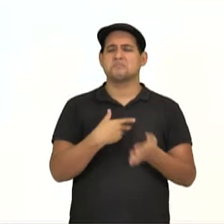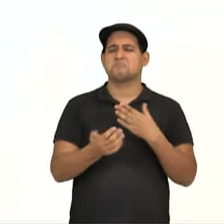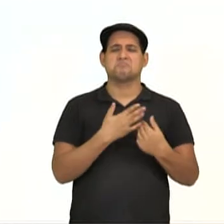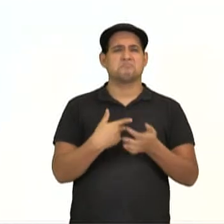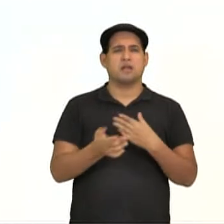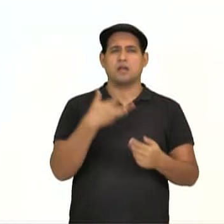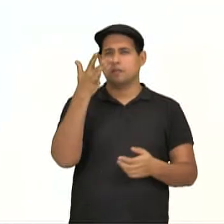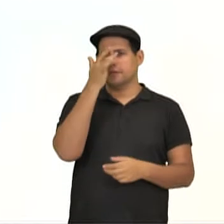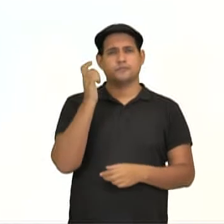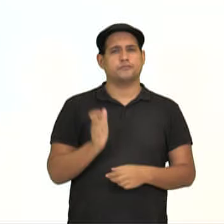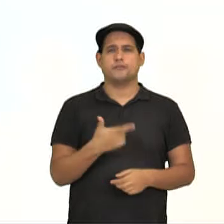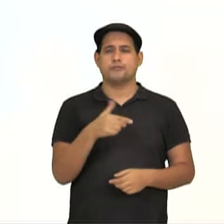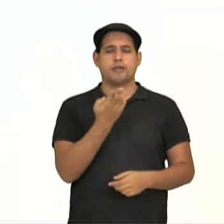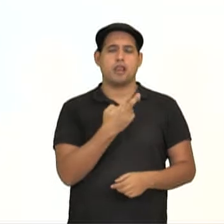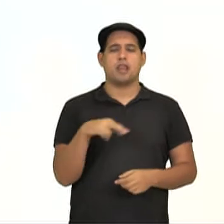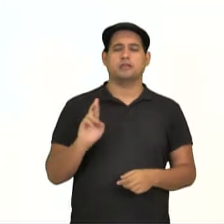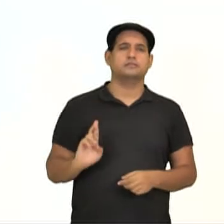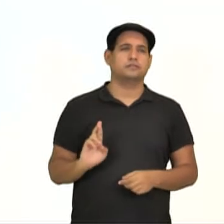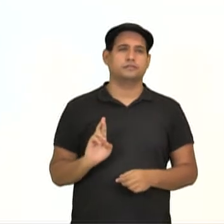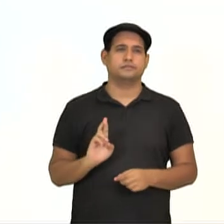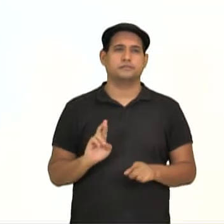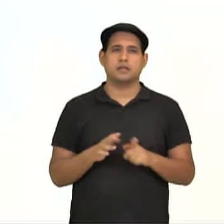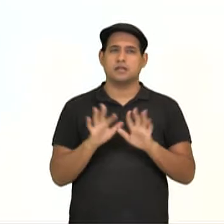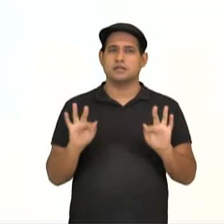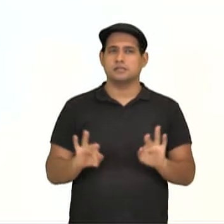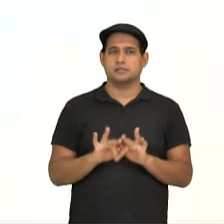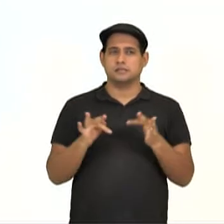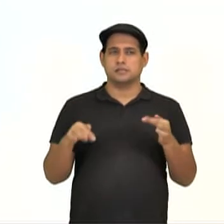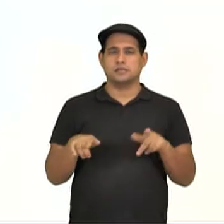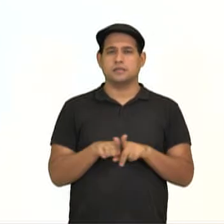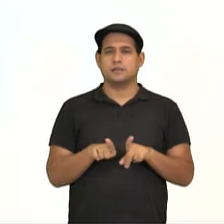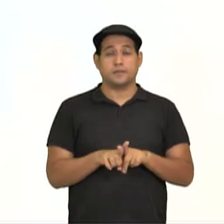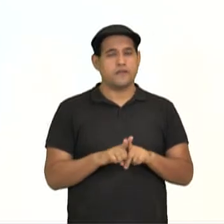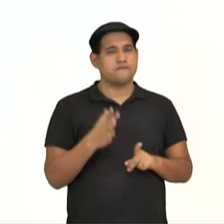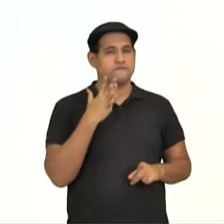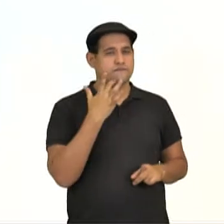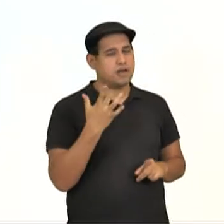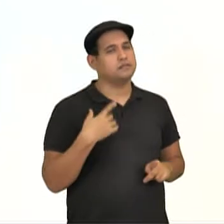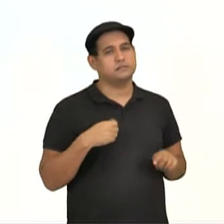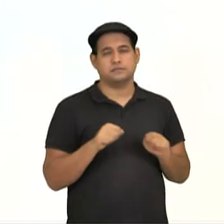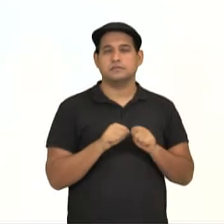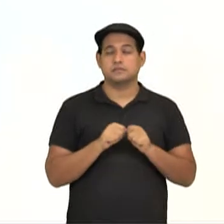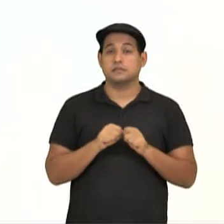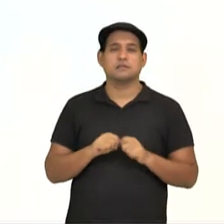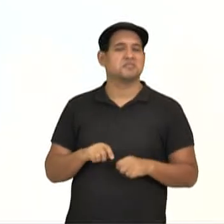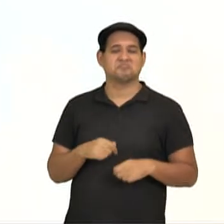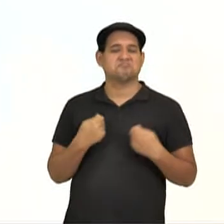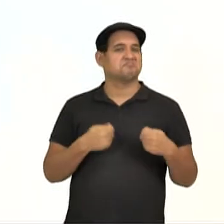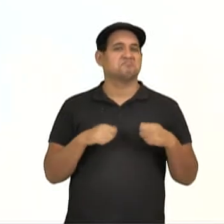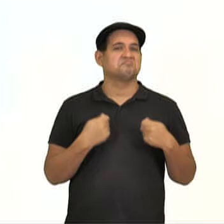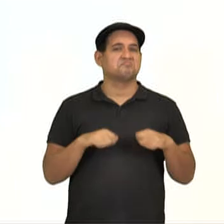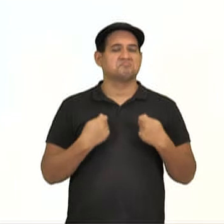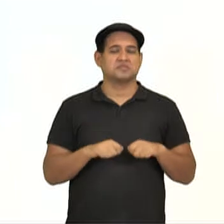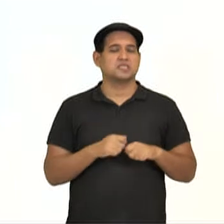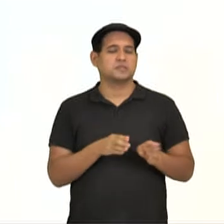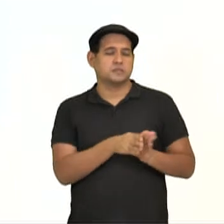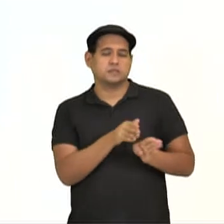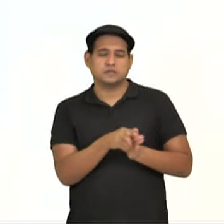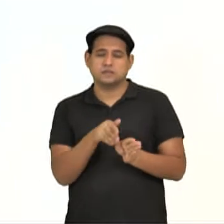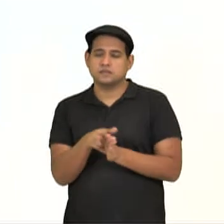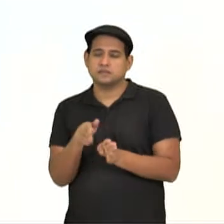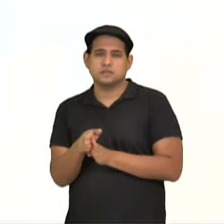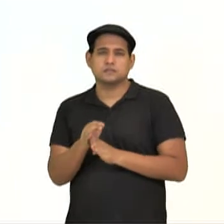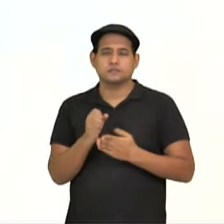qualquer pessoa. Então é uma técnica simples também, fácil de ser realizada e que não precisa de um instrutor, de uma